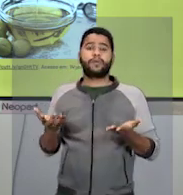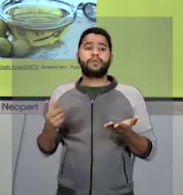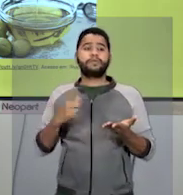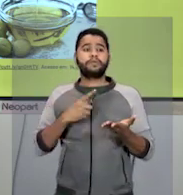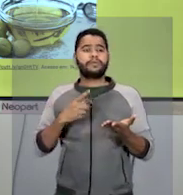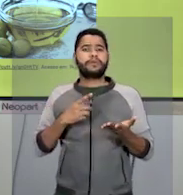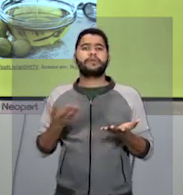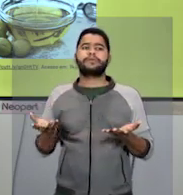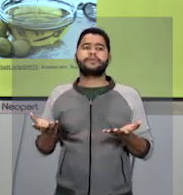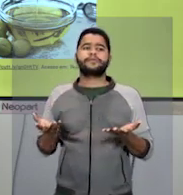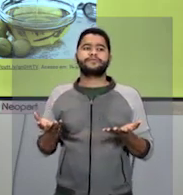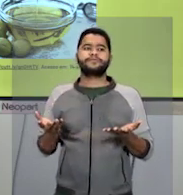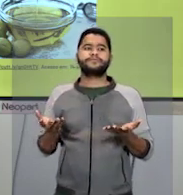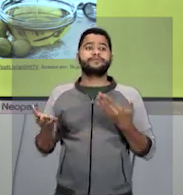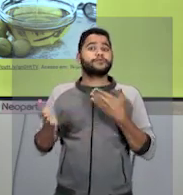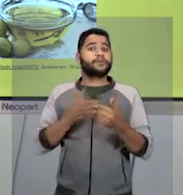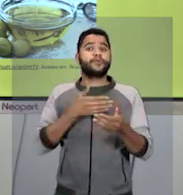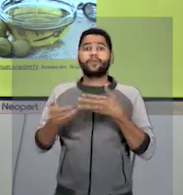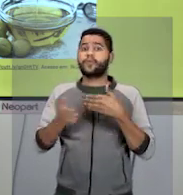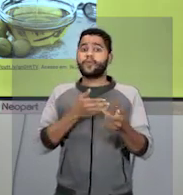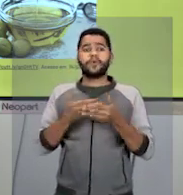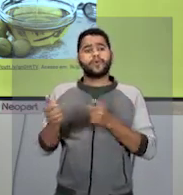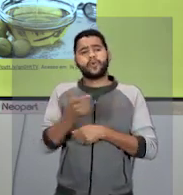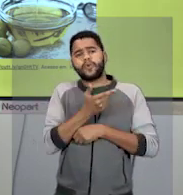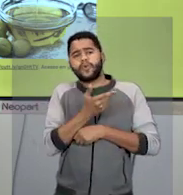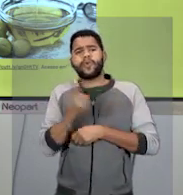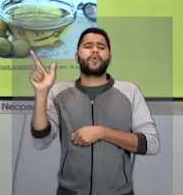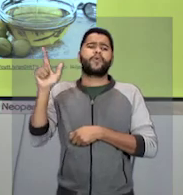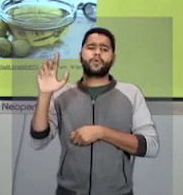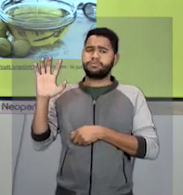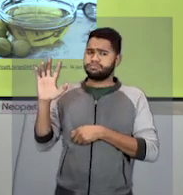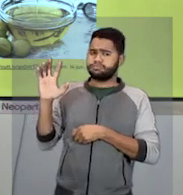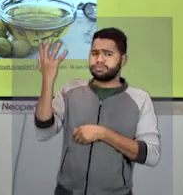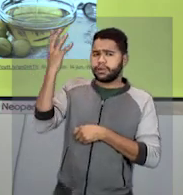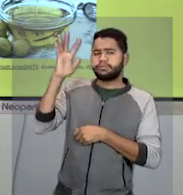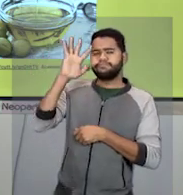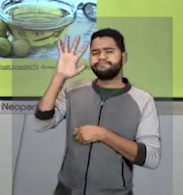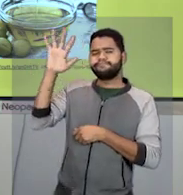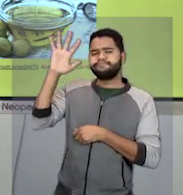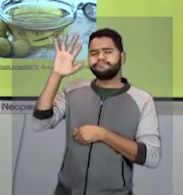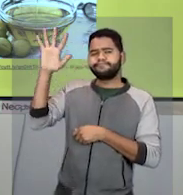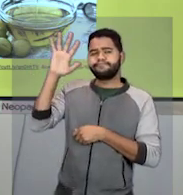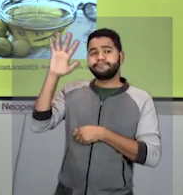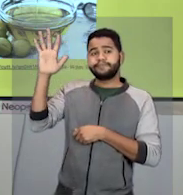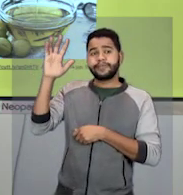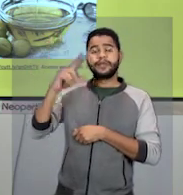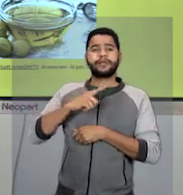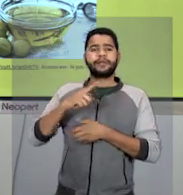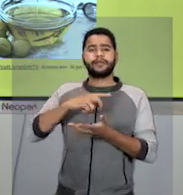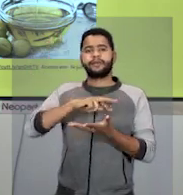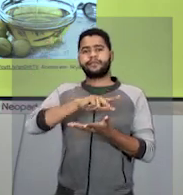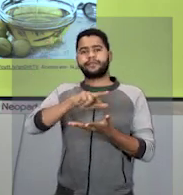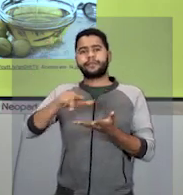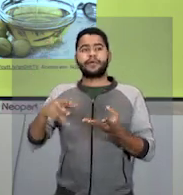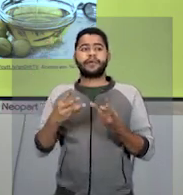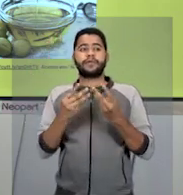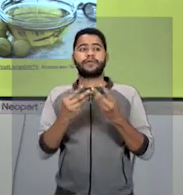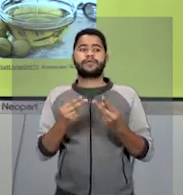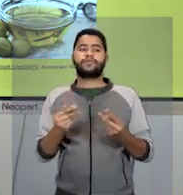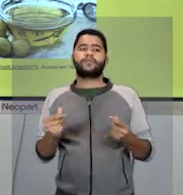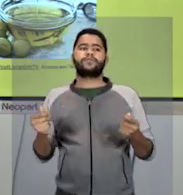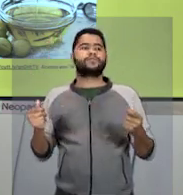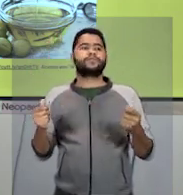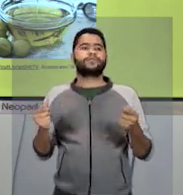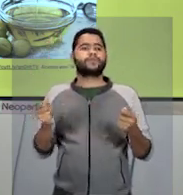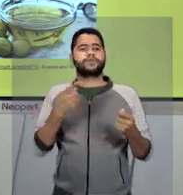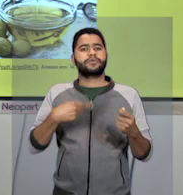existe qualquer outra situação que você possa imaginar, né? Existem várias substâncias